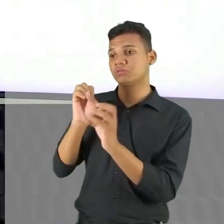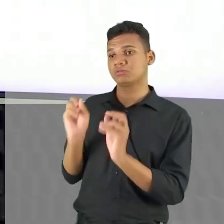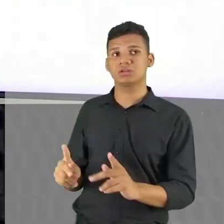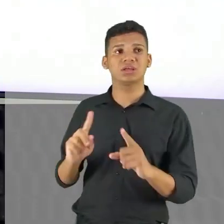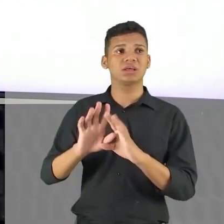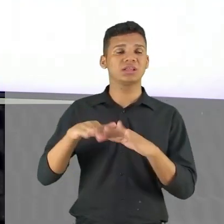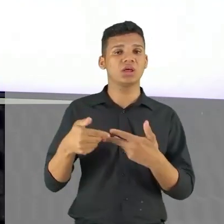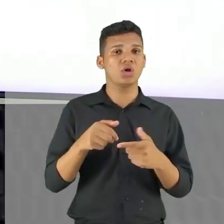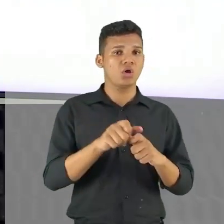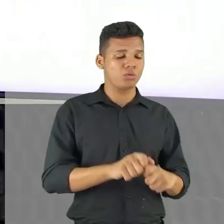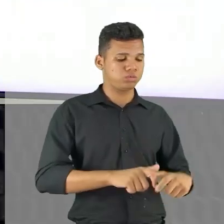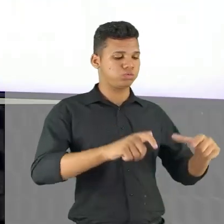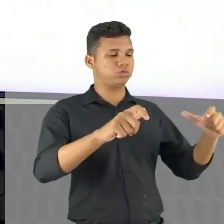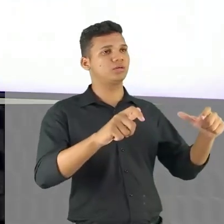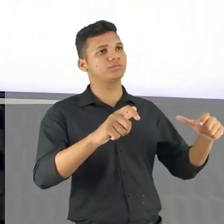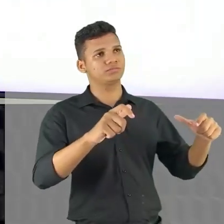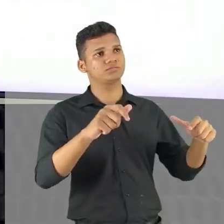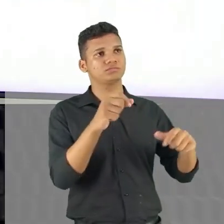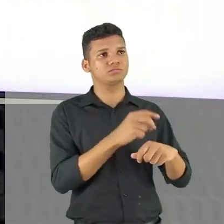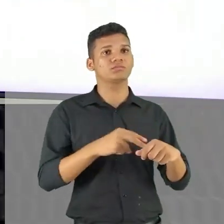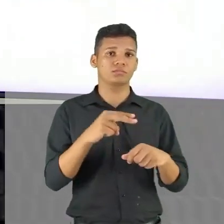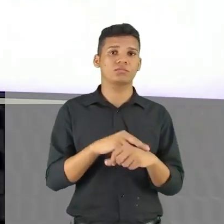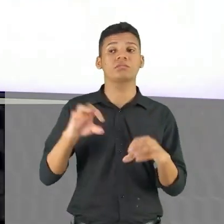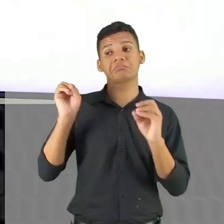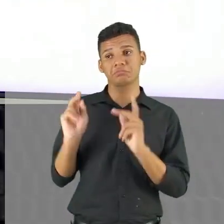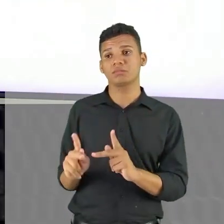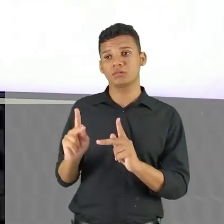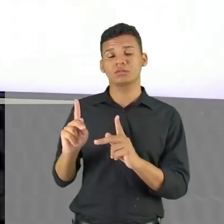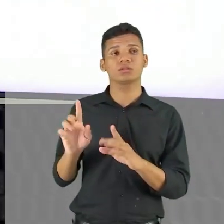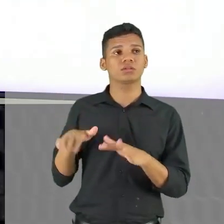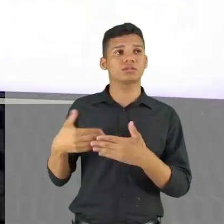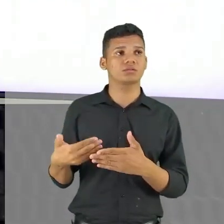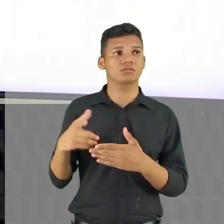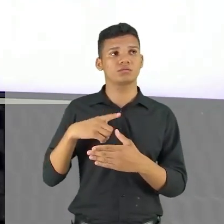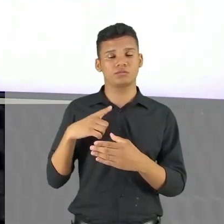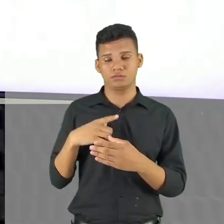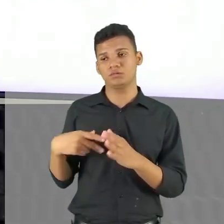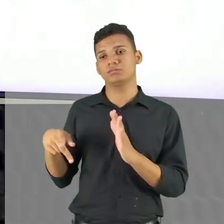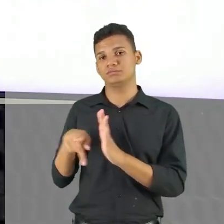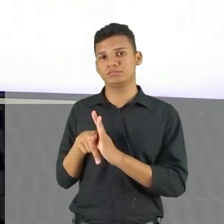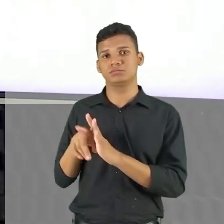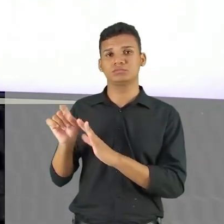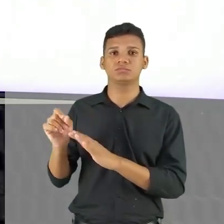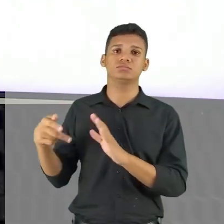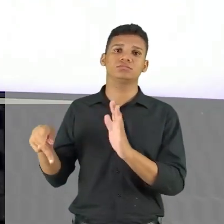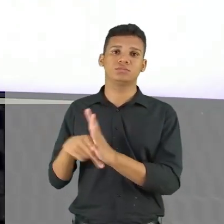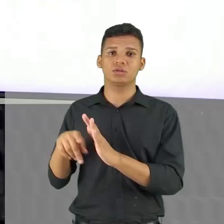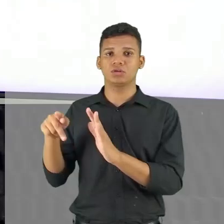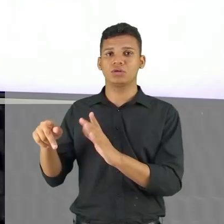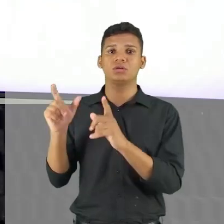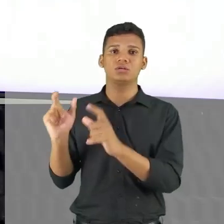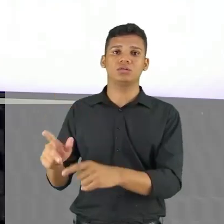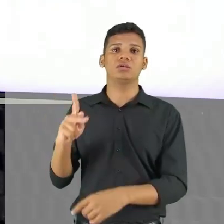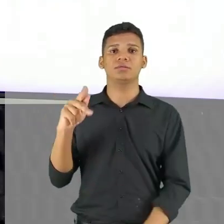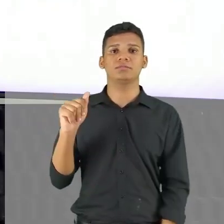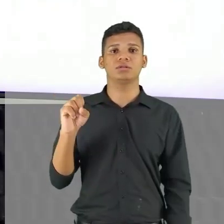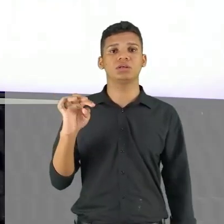maior parte das nações são favoráveis à construção do Estado palestino,